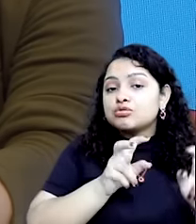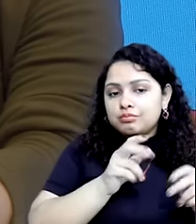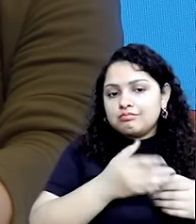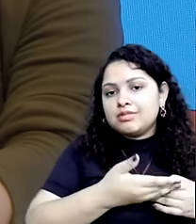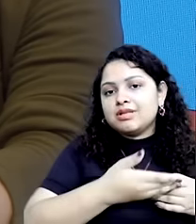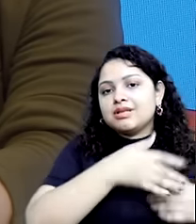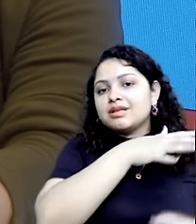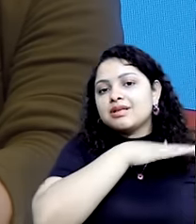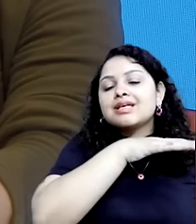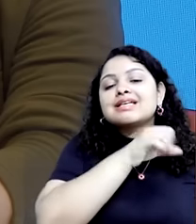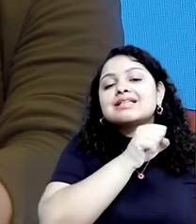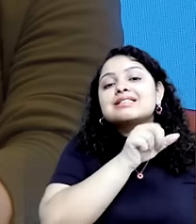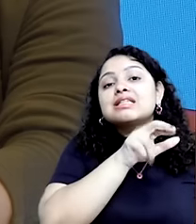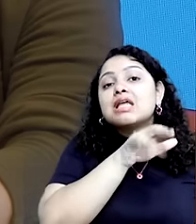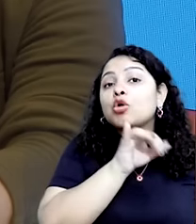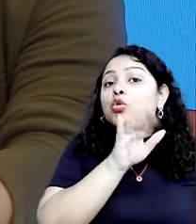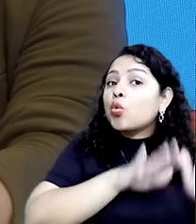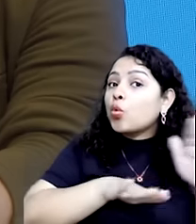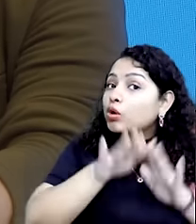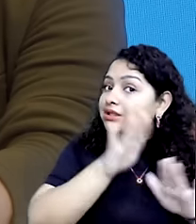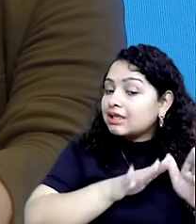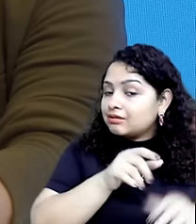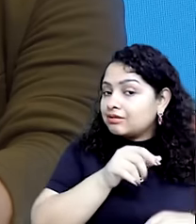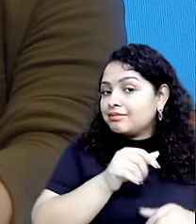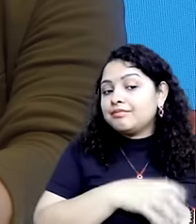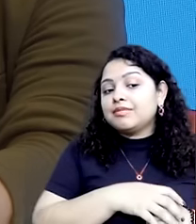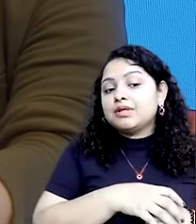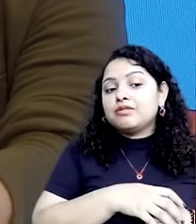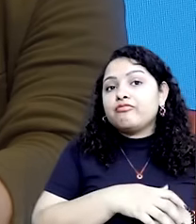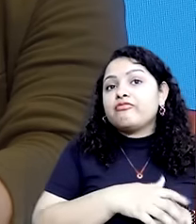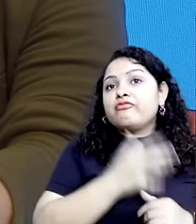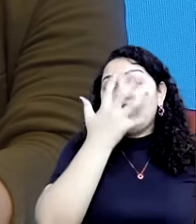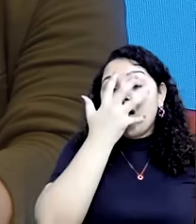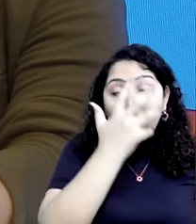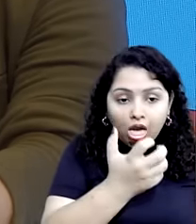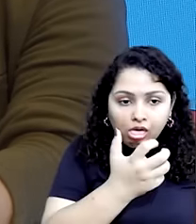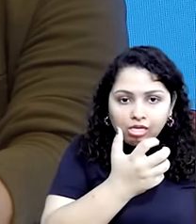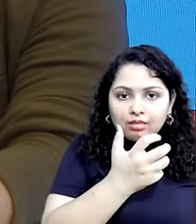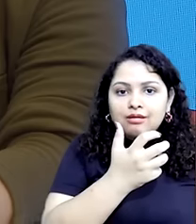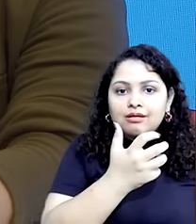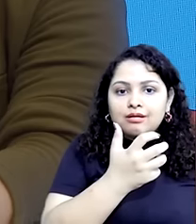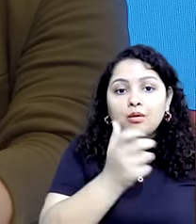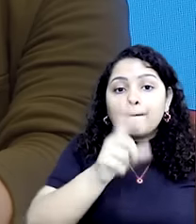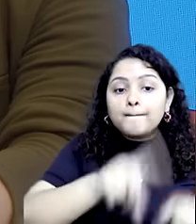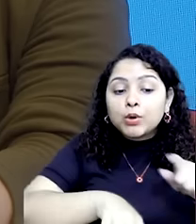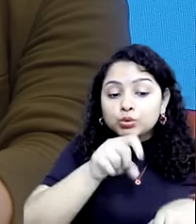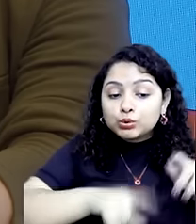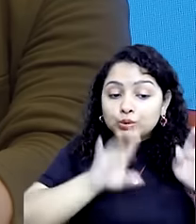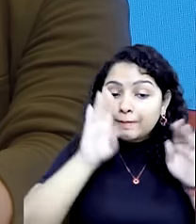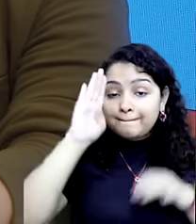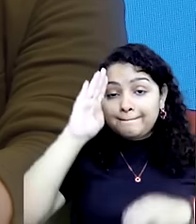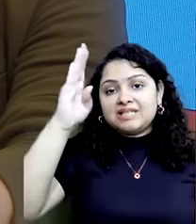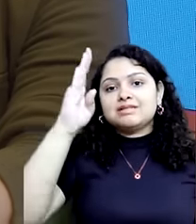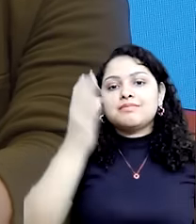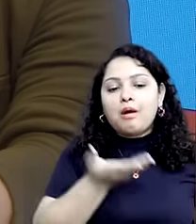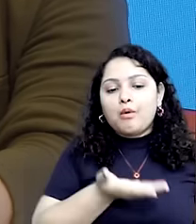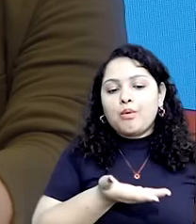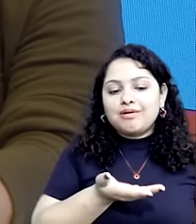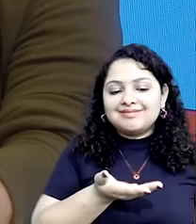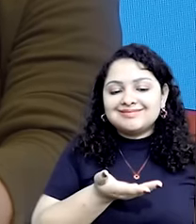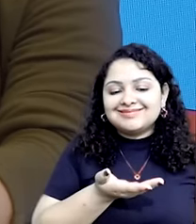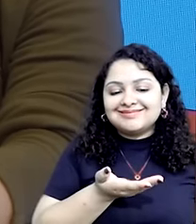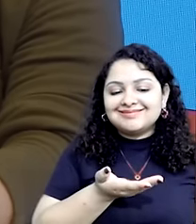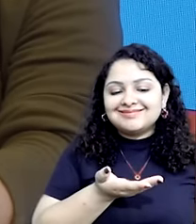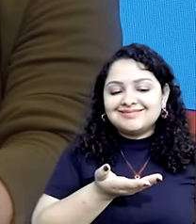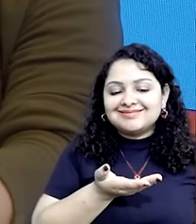tem que pensar o seguinte tomar cuidado para que o cenário né não chame mais atenção do que o próprio produto que você